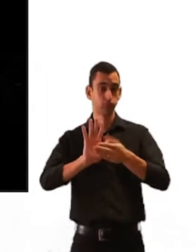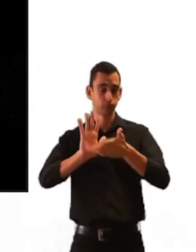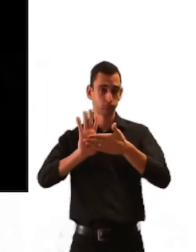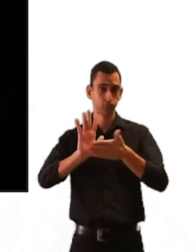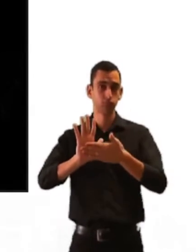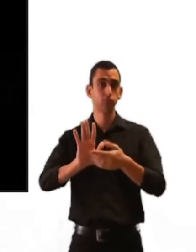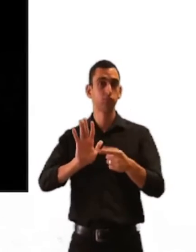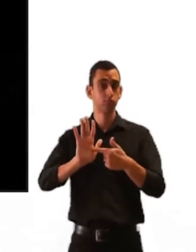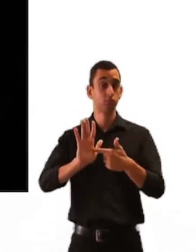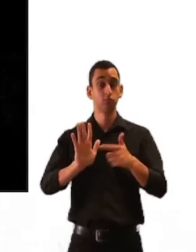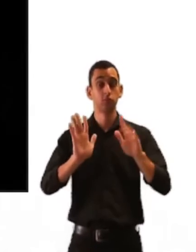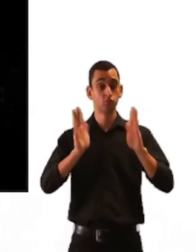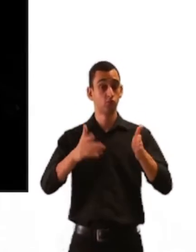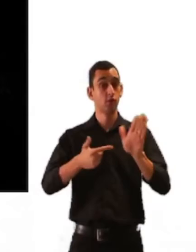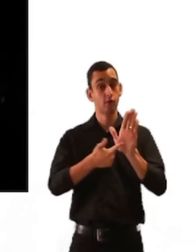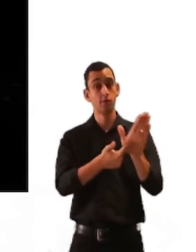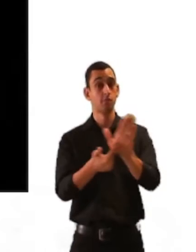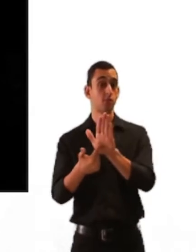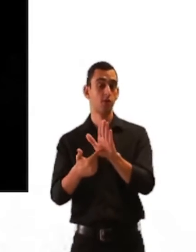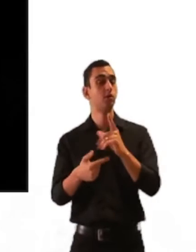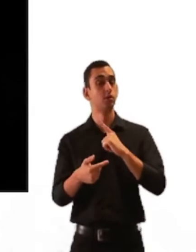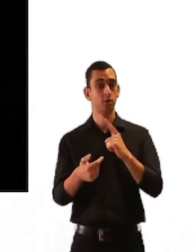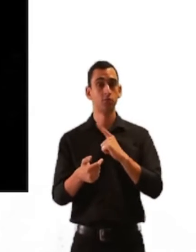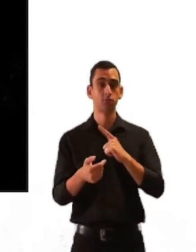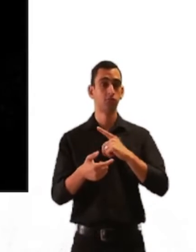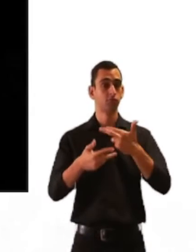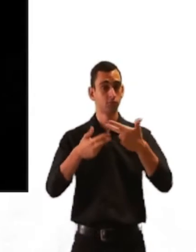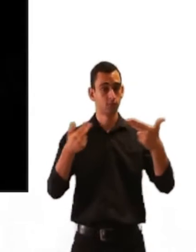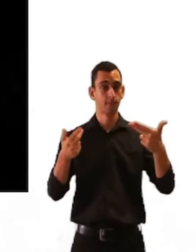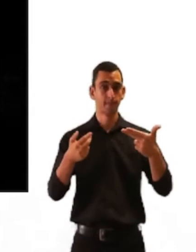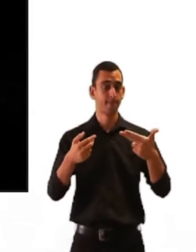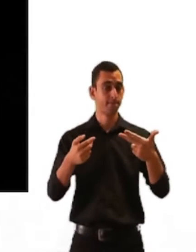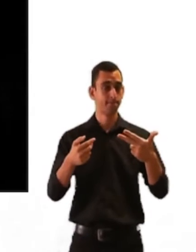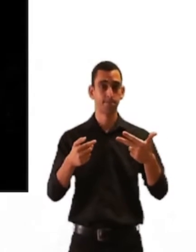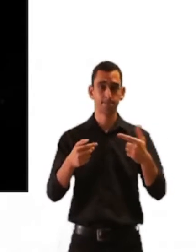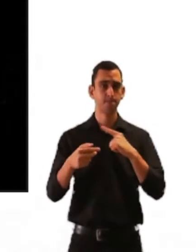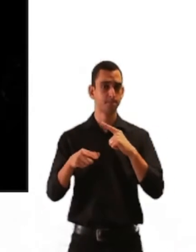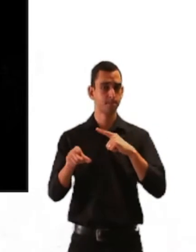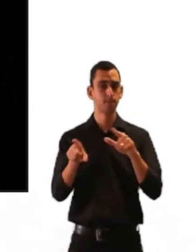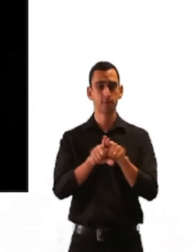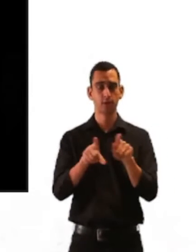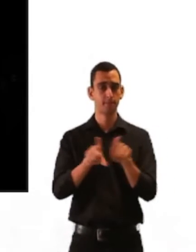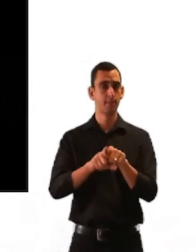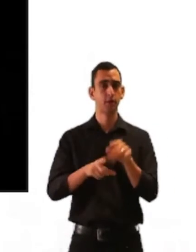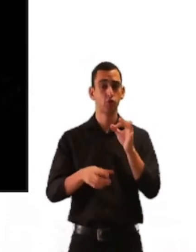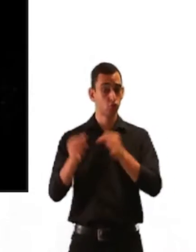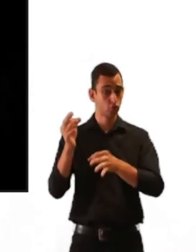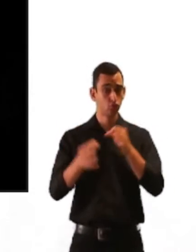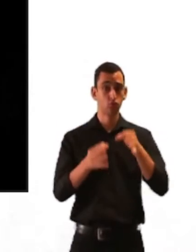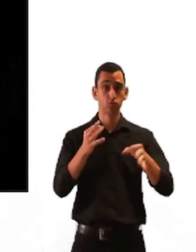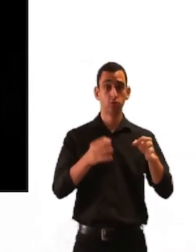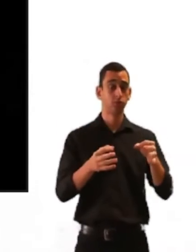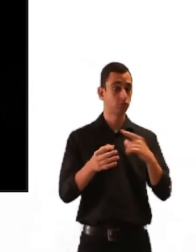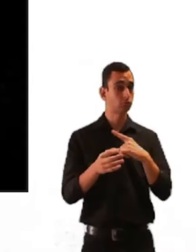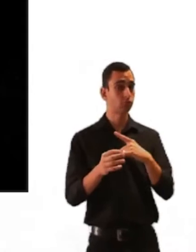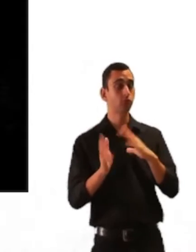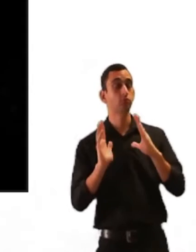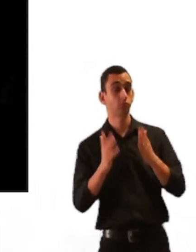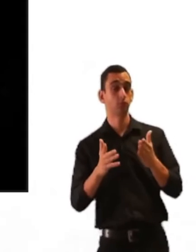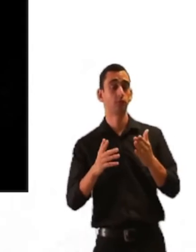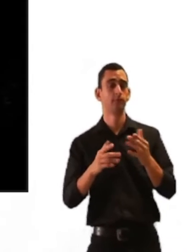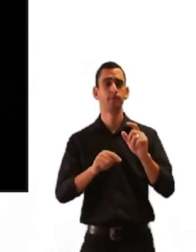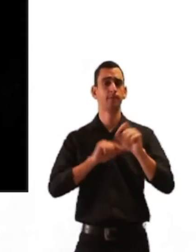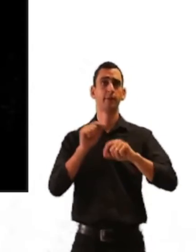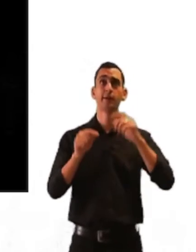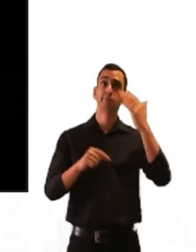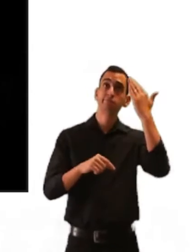demonstrado essa ideia dos fatores extrajurídicos, ainda de forma superficial, né? Que a gente tenha